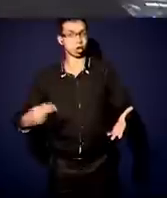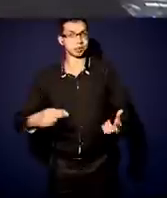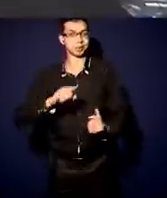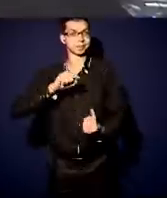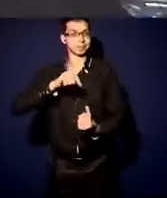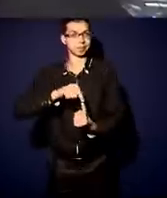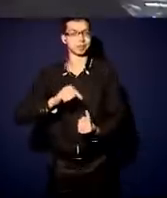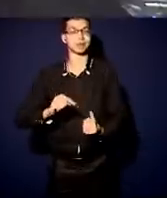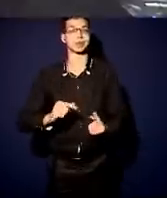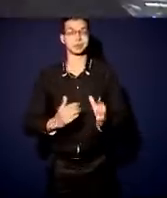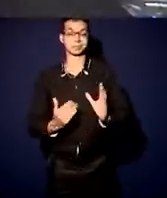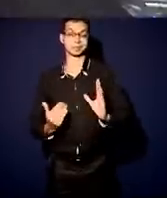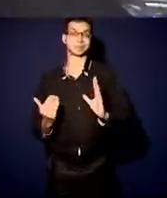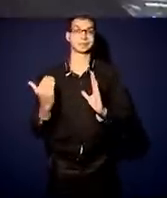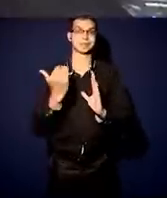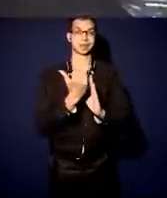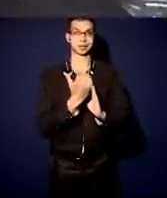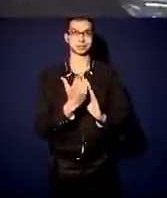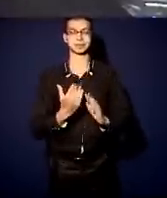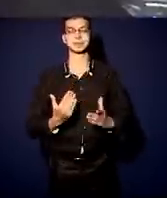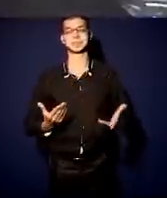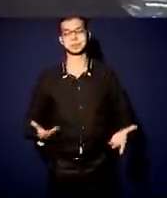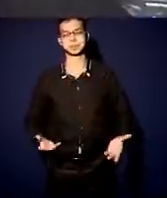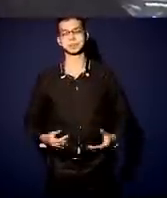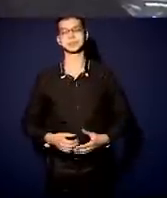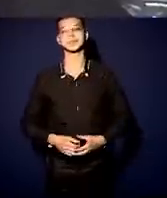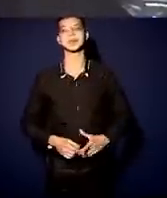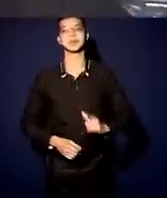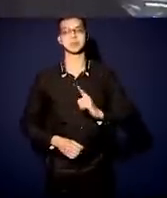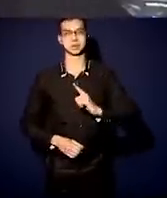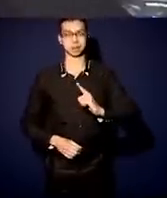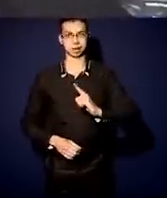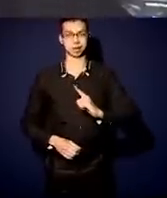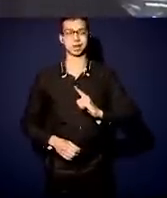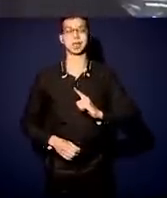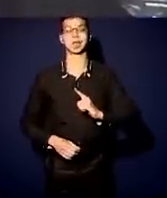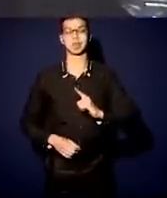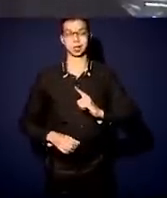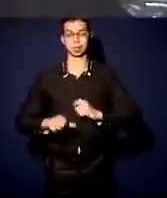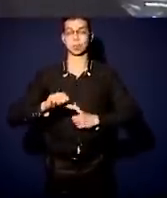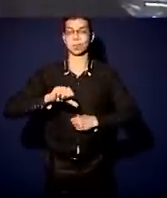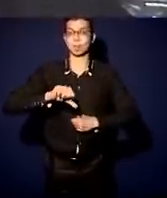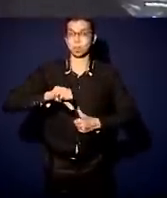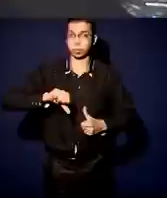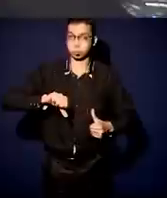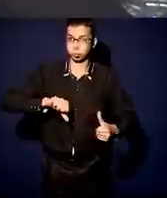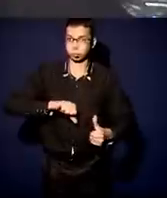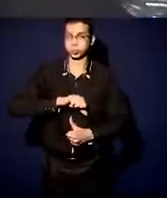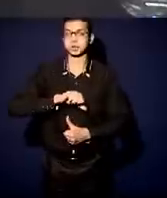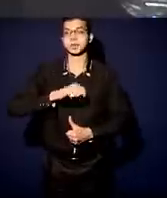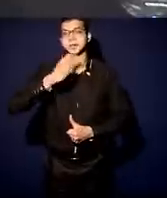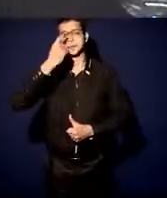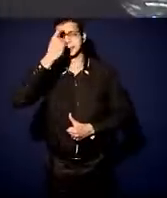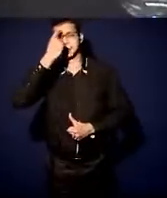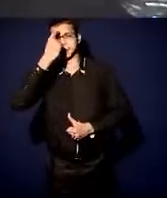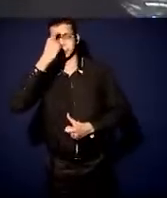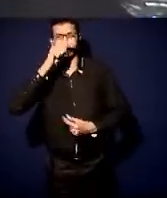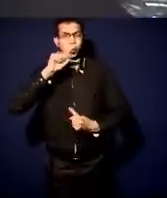estaria a manutenção das expectativas de inflação para os horizontes